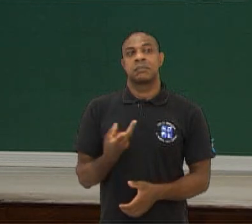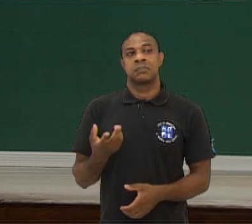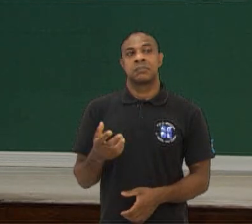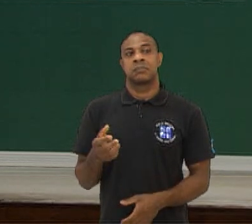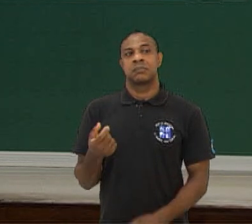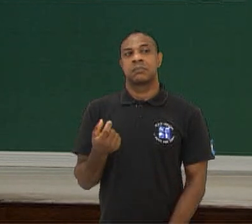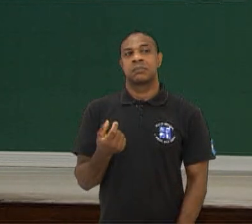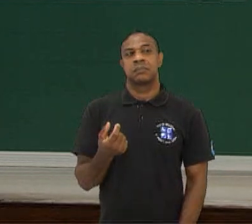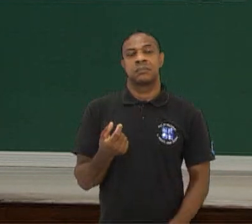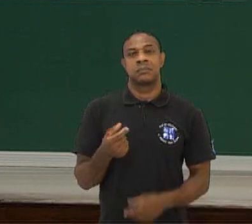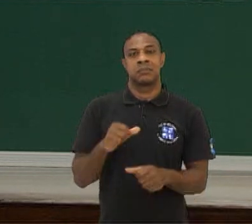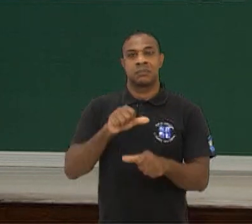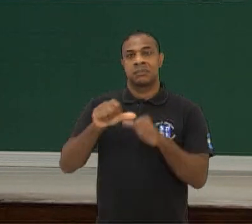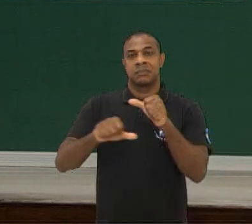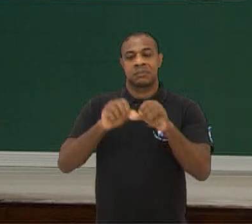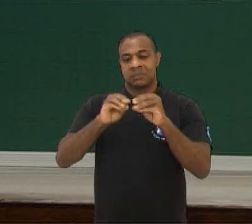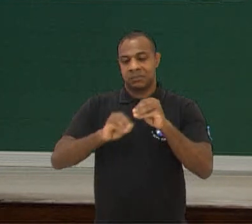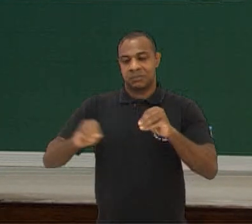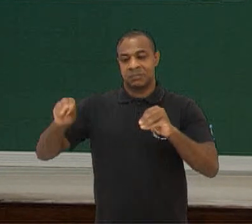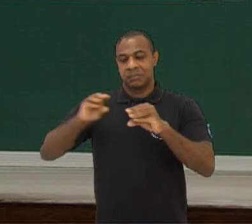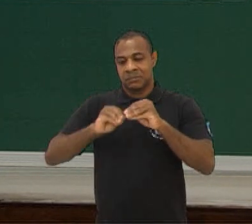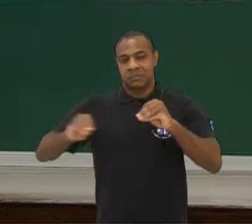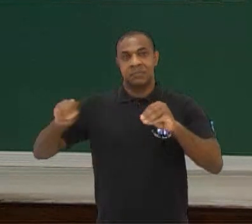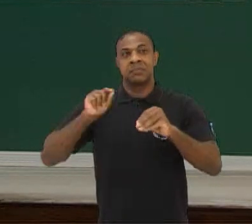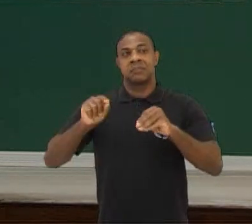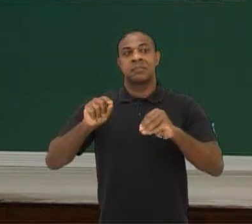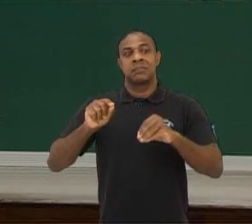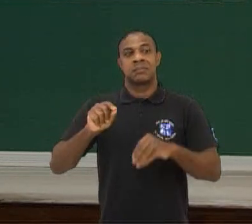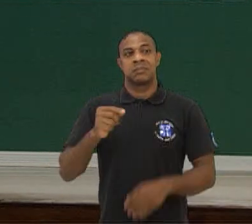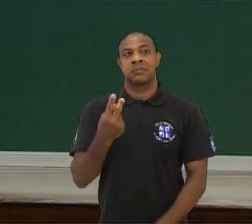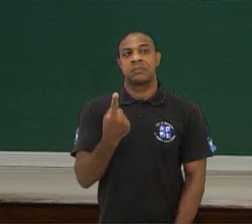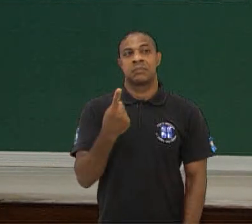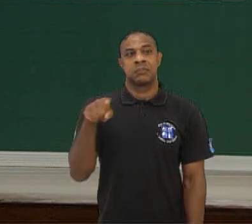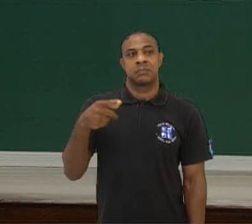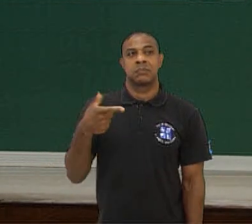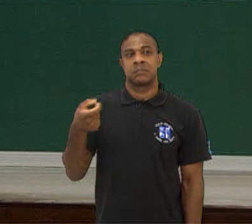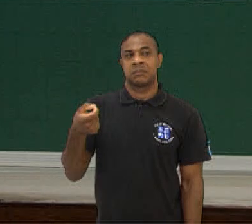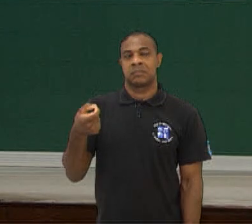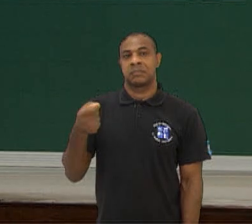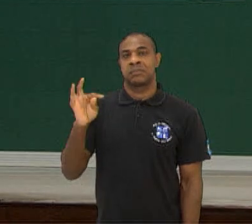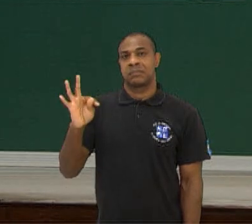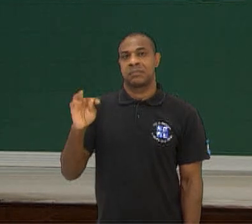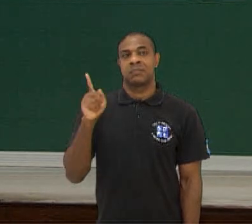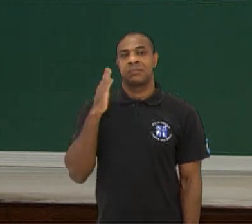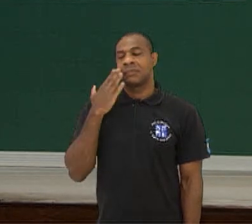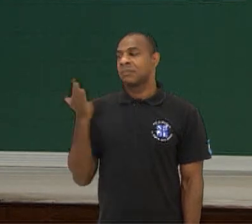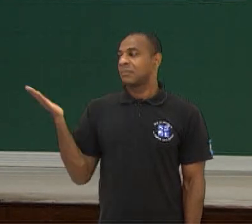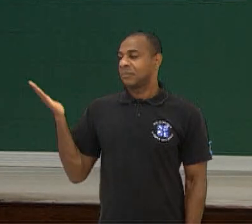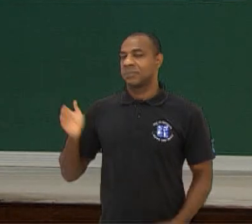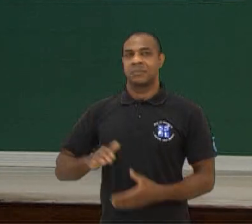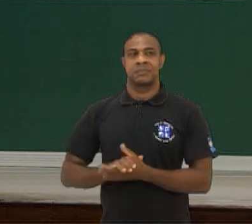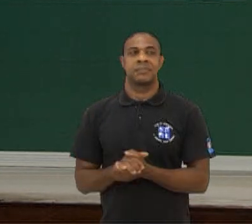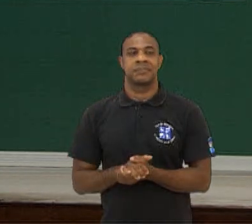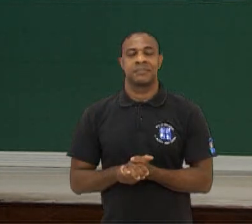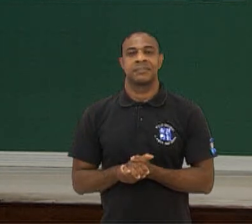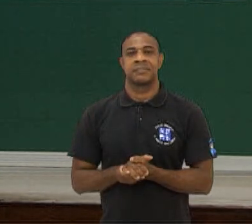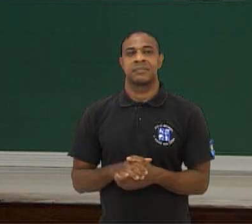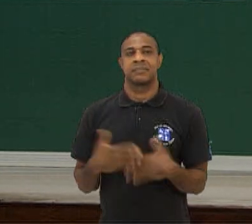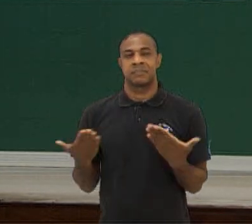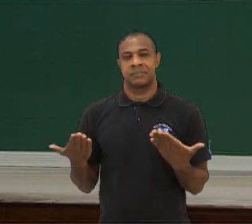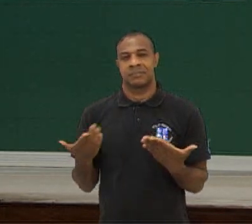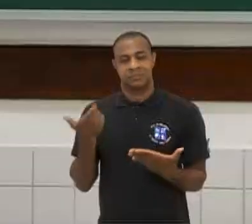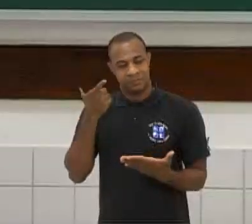eu pago 1,20. Então, essa não serve, porque aqui está dizendo que a taxa custa 4,55. E não, né, a taxa de transferência é 1,20.